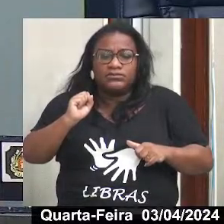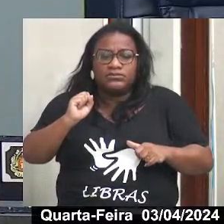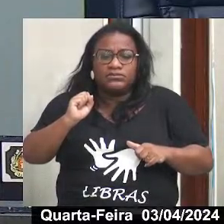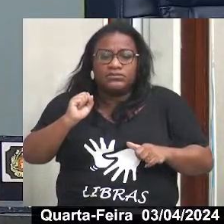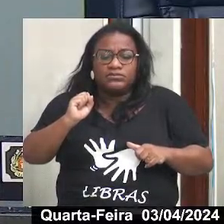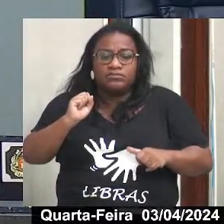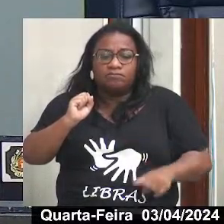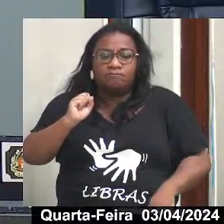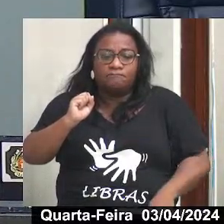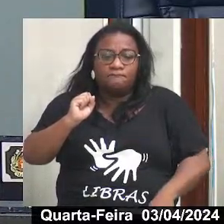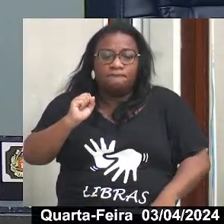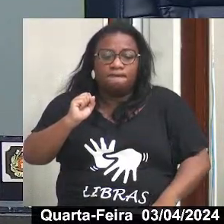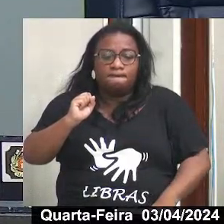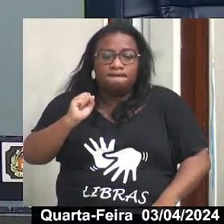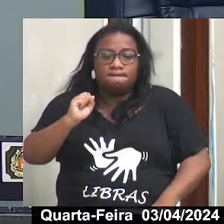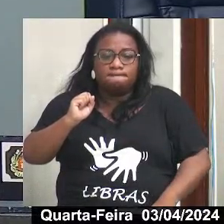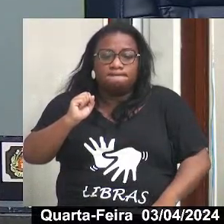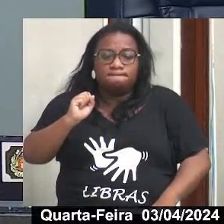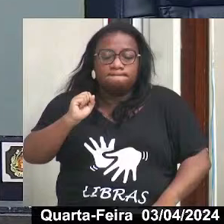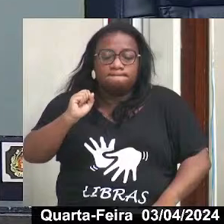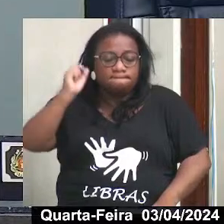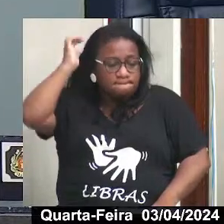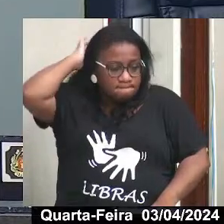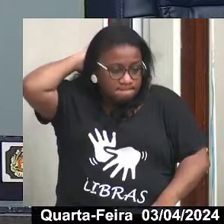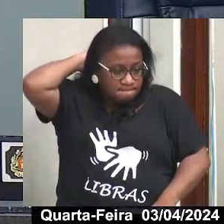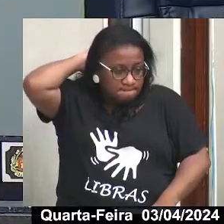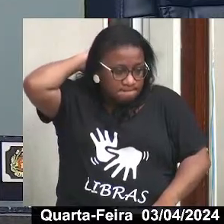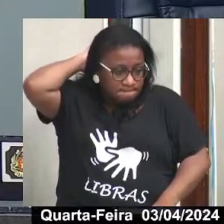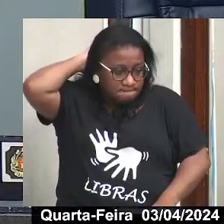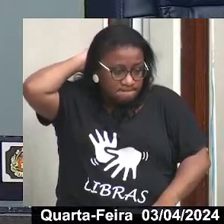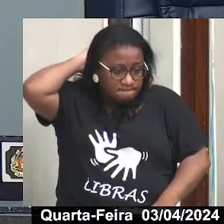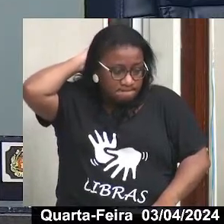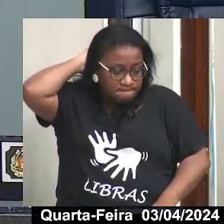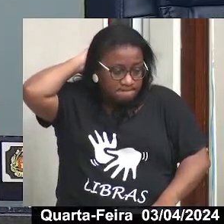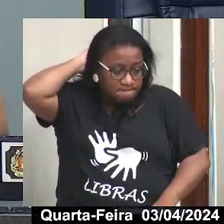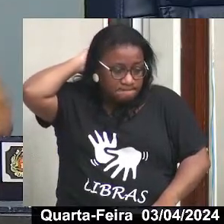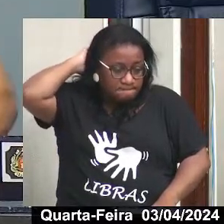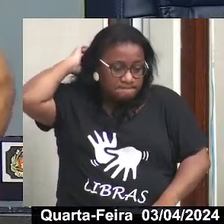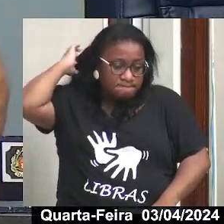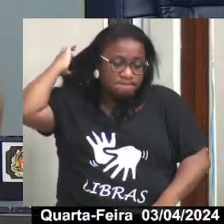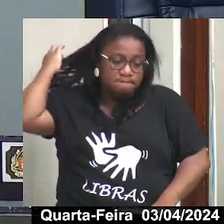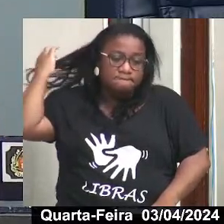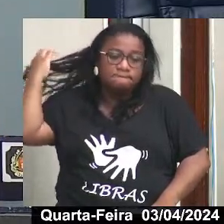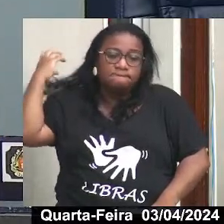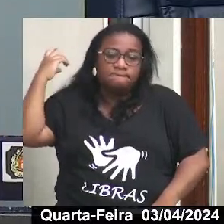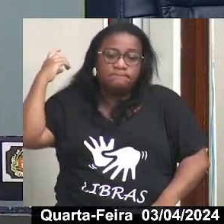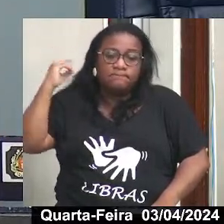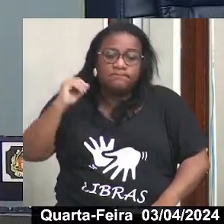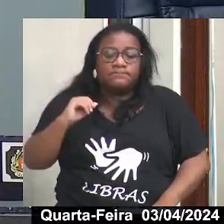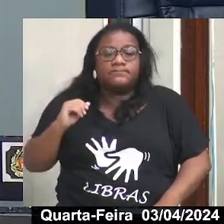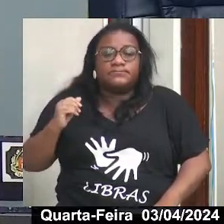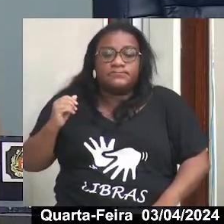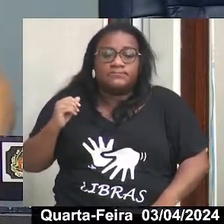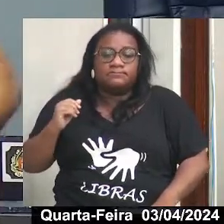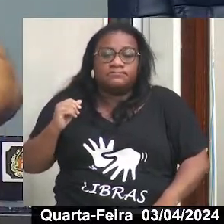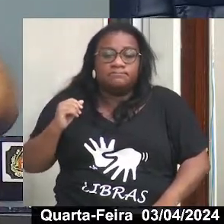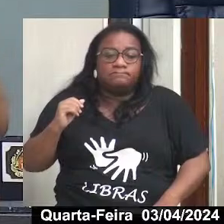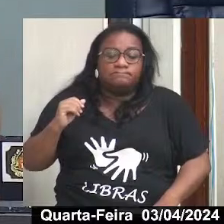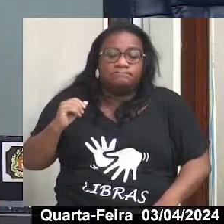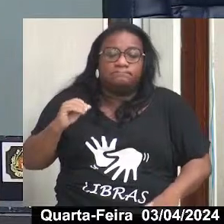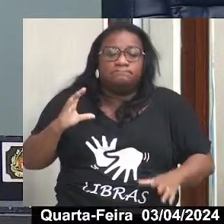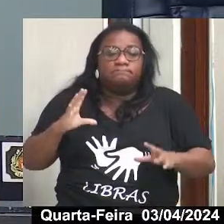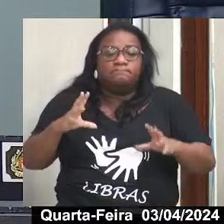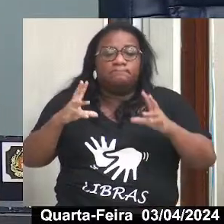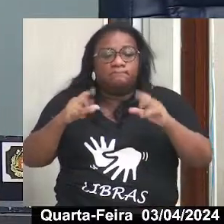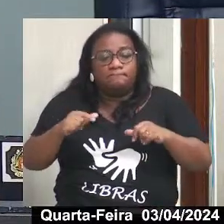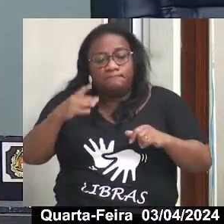está sempre junto aí nos finais de semana. Agradecer a doutora Fernanda, né, pela secretaria que